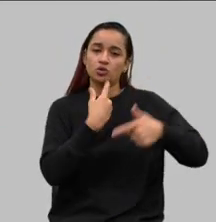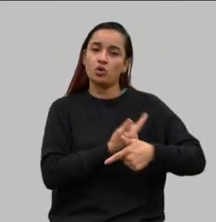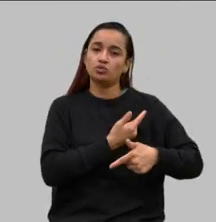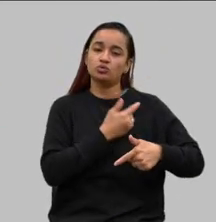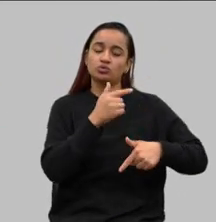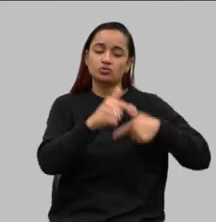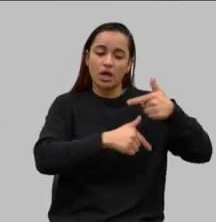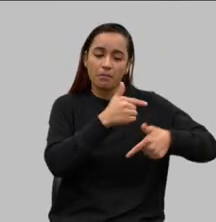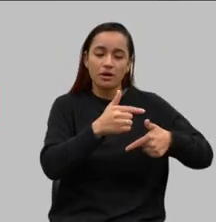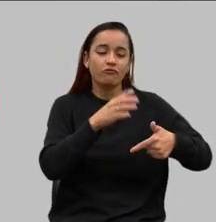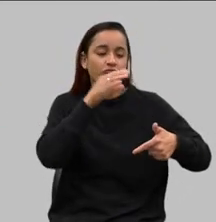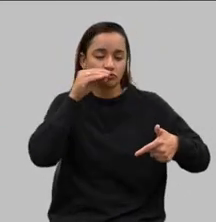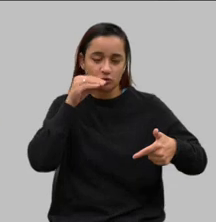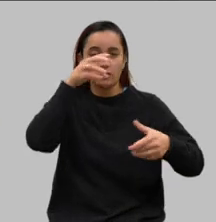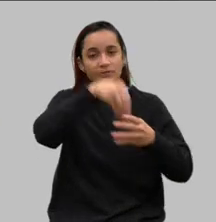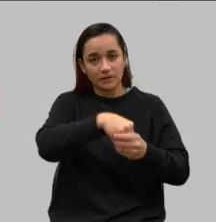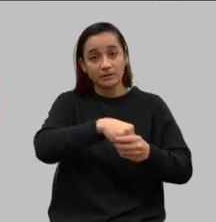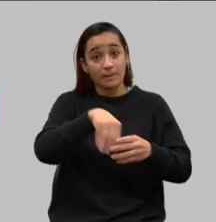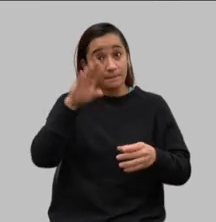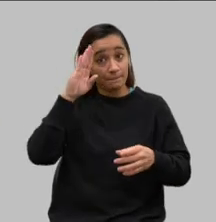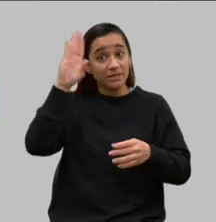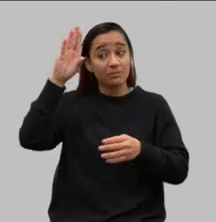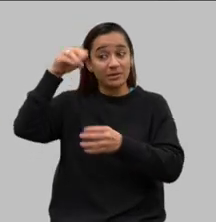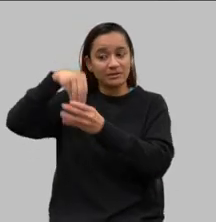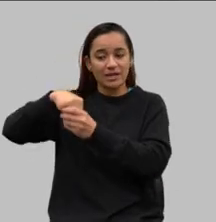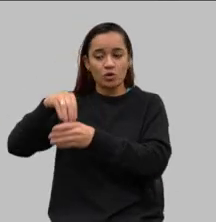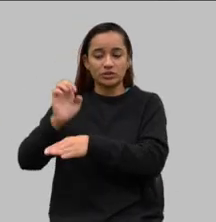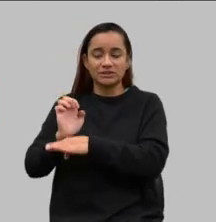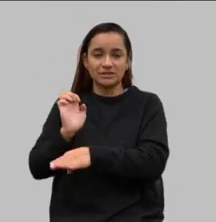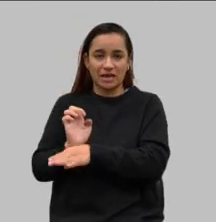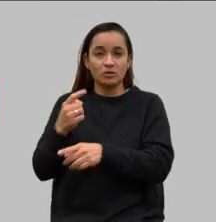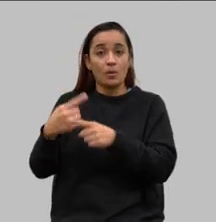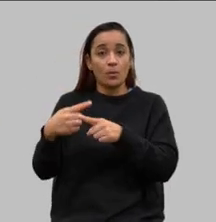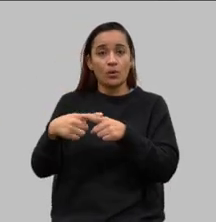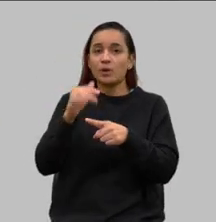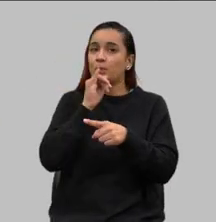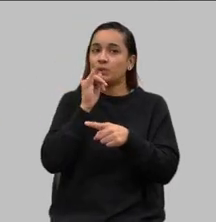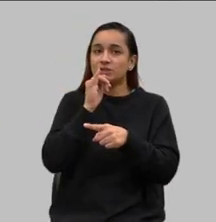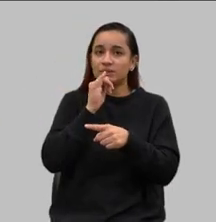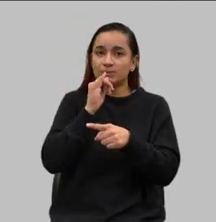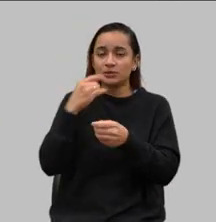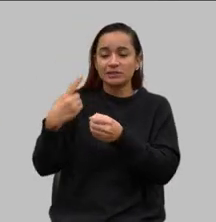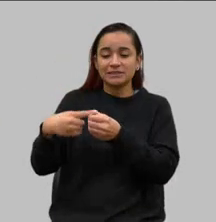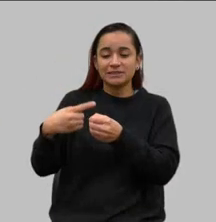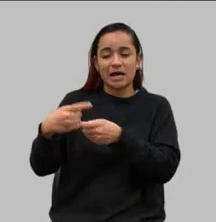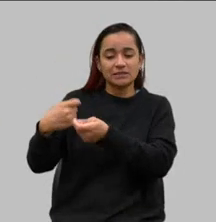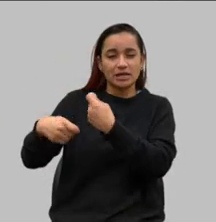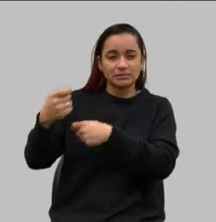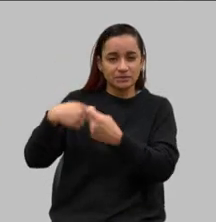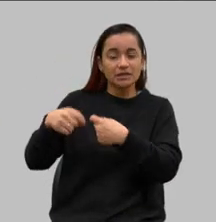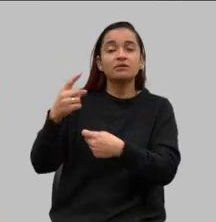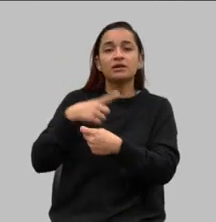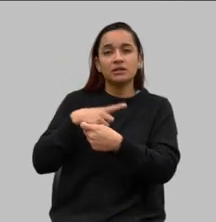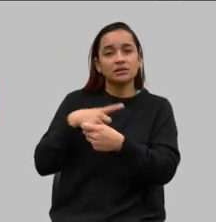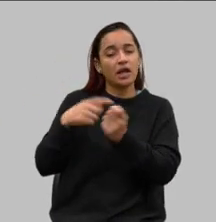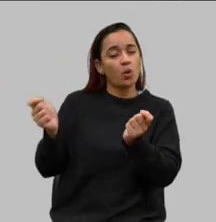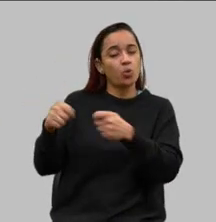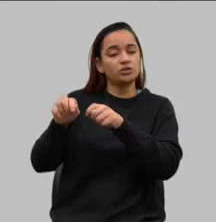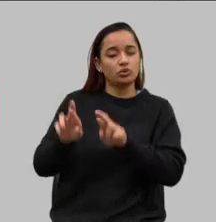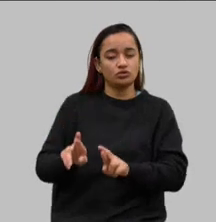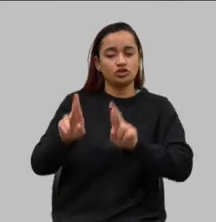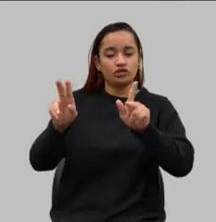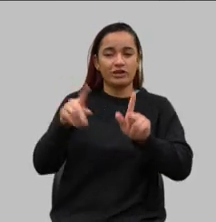no interior do Estado considerando que né a cidade administrativa eh tem uma condição diferente do que nós temos no